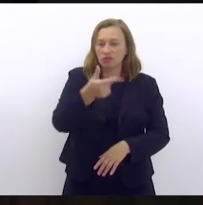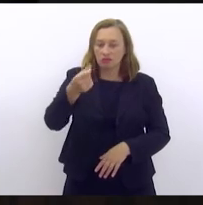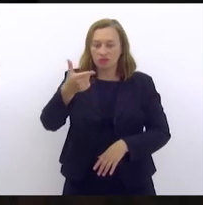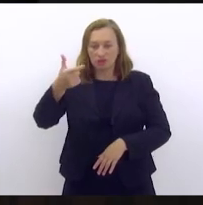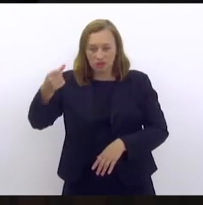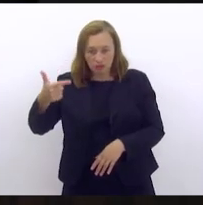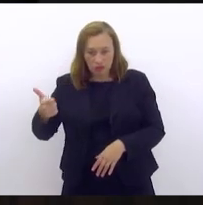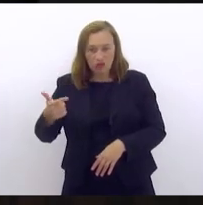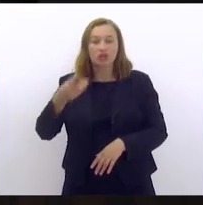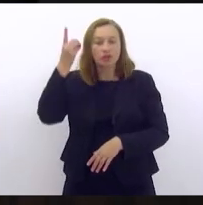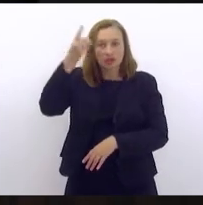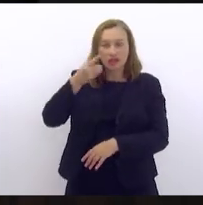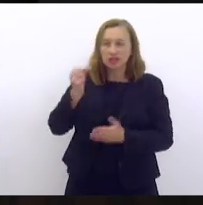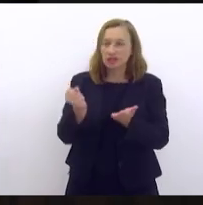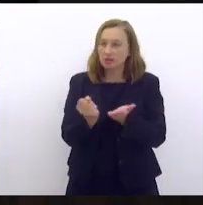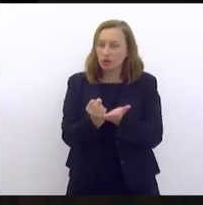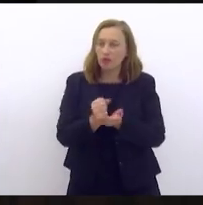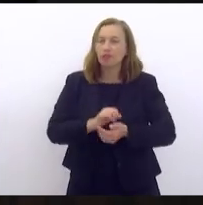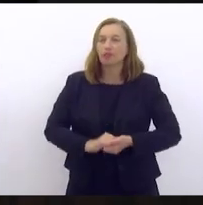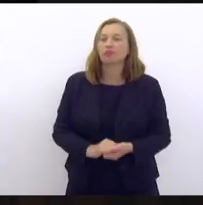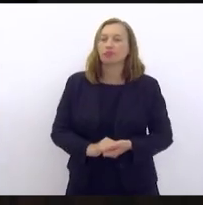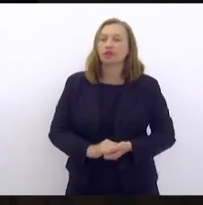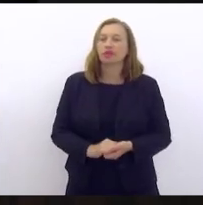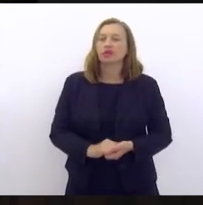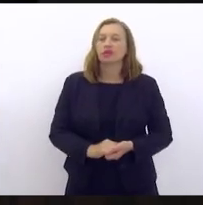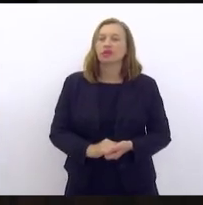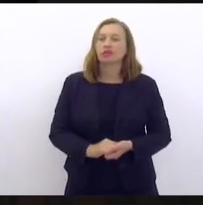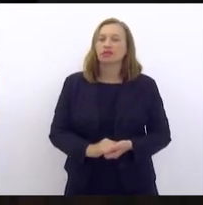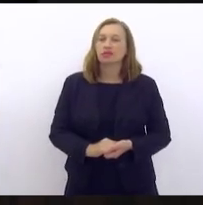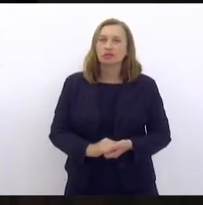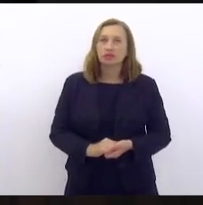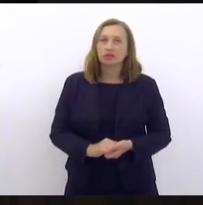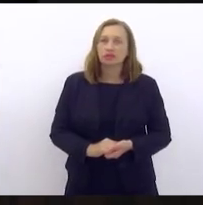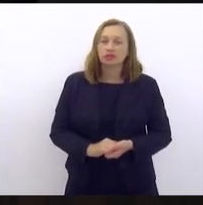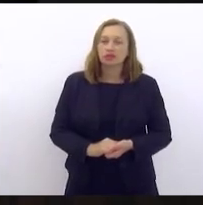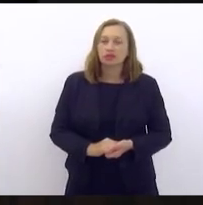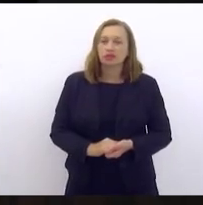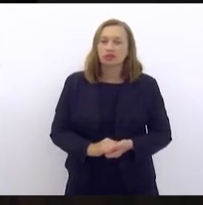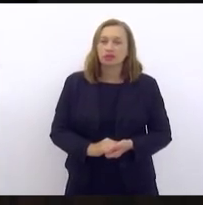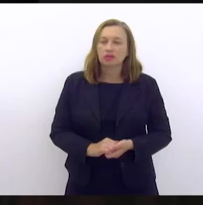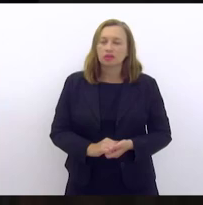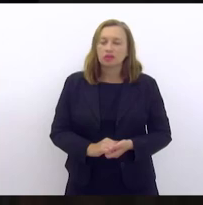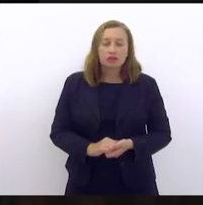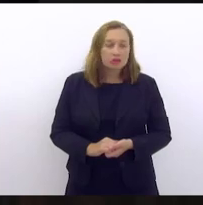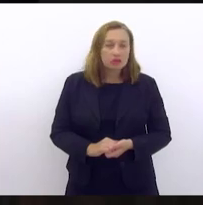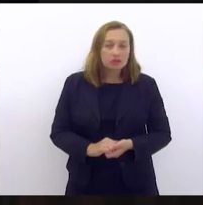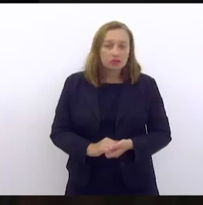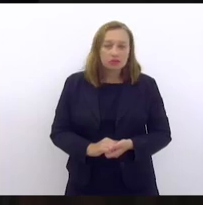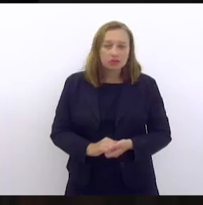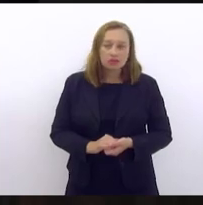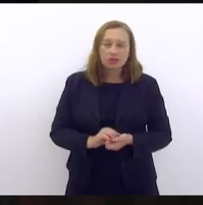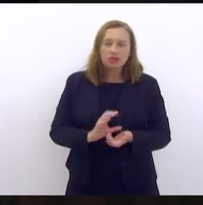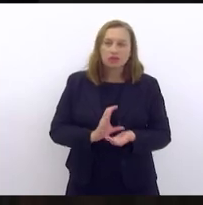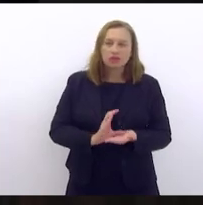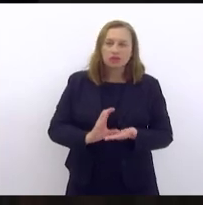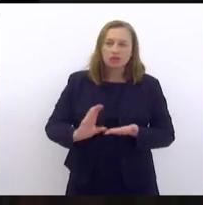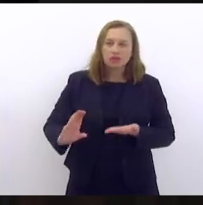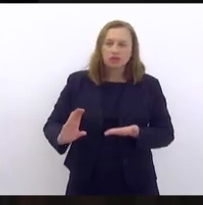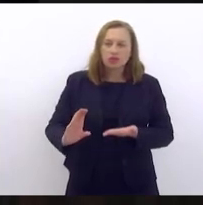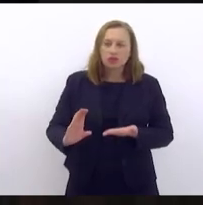6.285/2022, de autoria do deputado Samuel Malafaia, que dispõe sobre o repasse do CUVERT